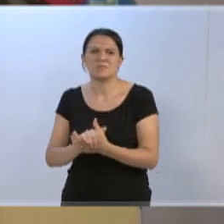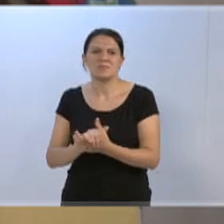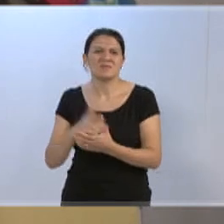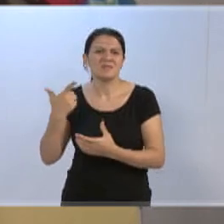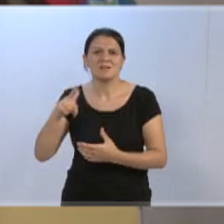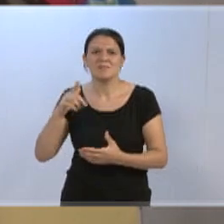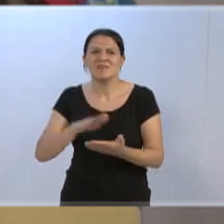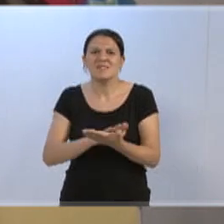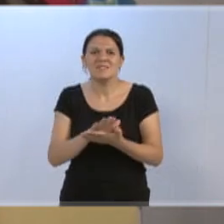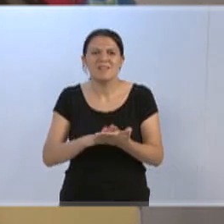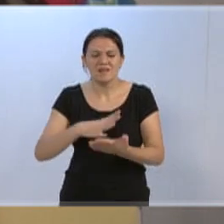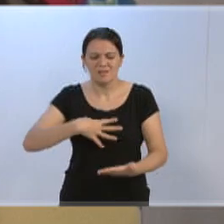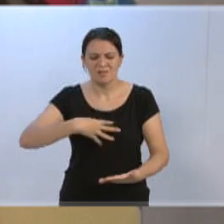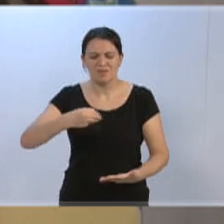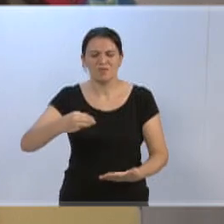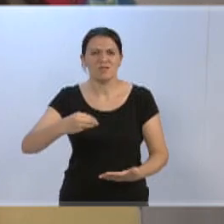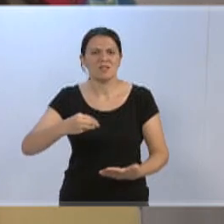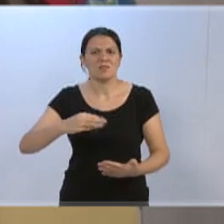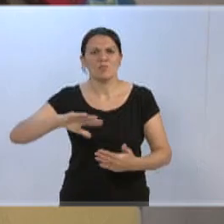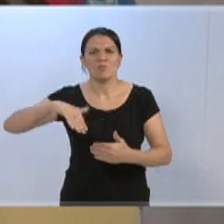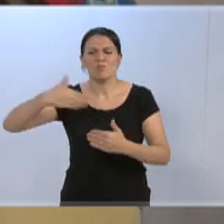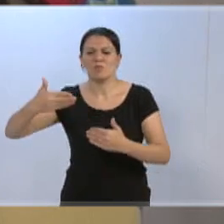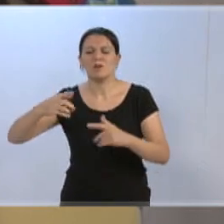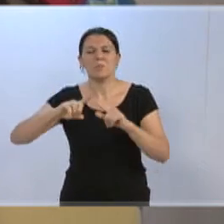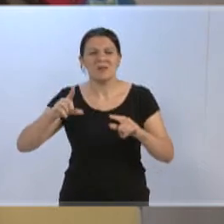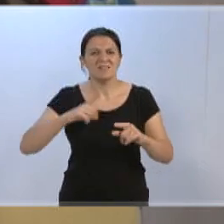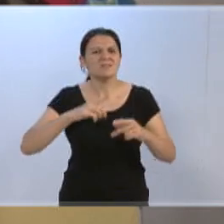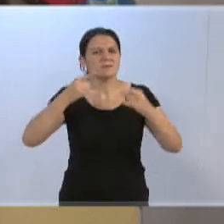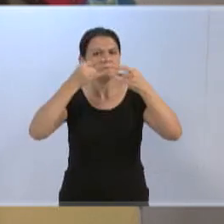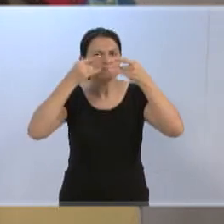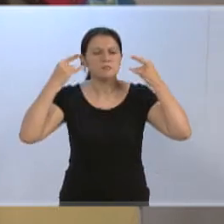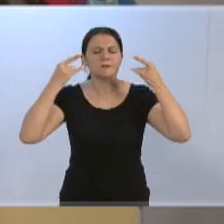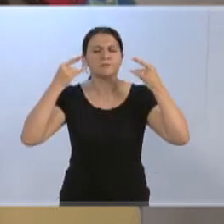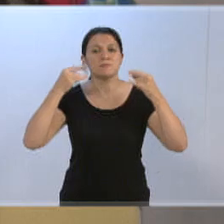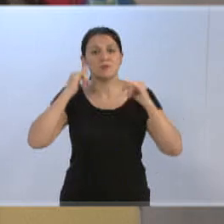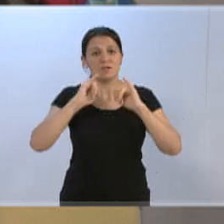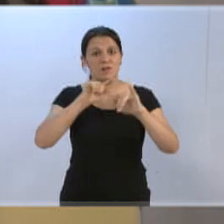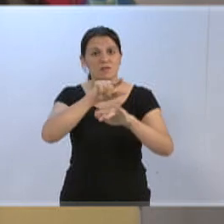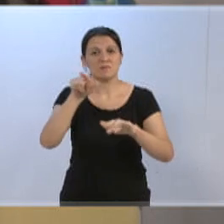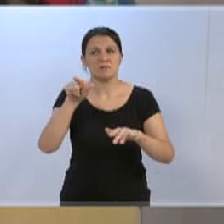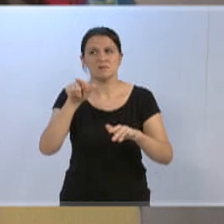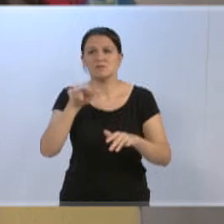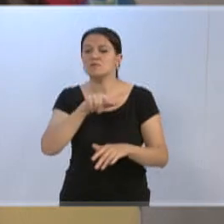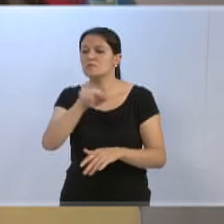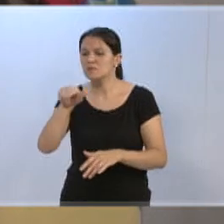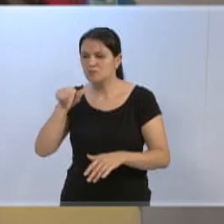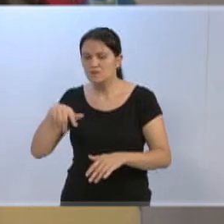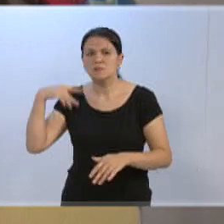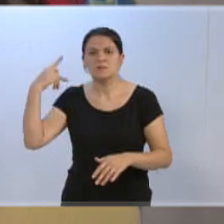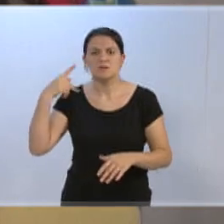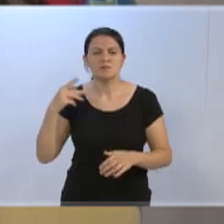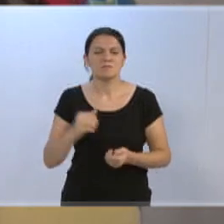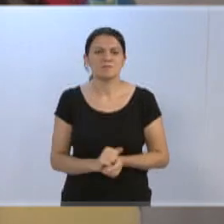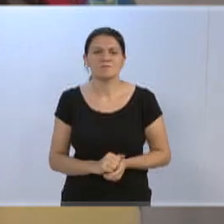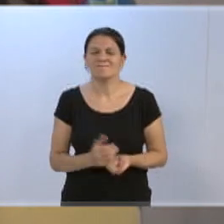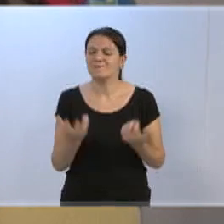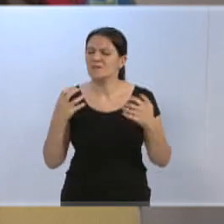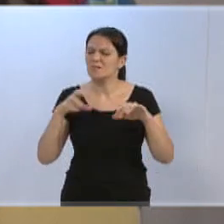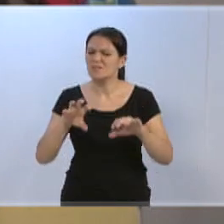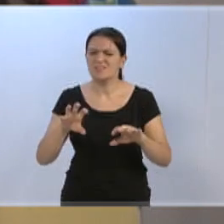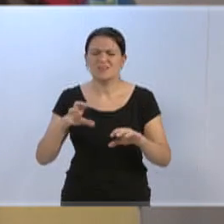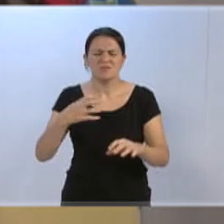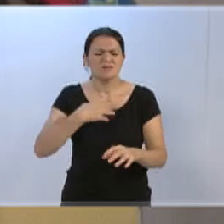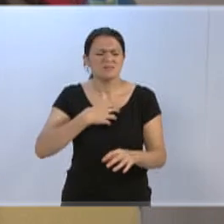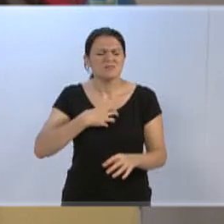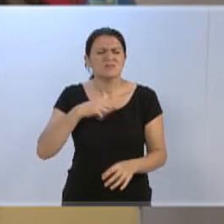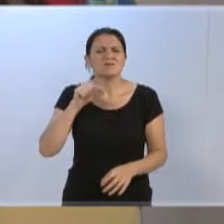do relacionamento. Existe uma ambição. Eu quero dizer a você e a vocês aqui, não queiram estar passando o que eu